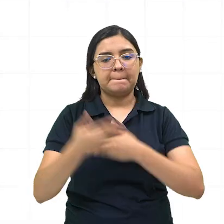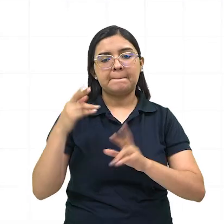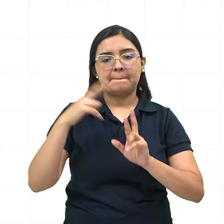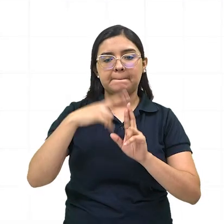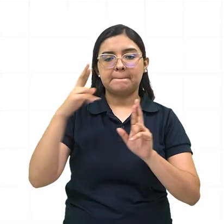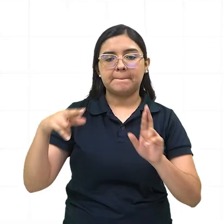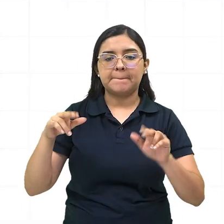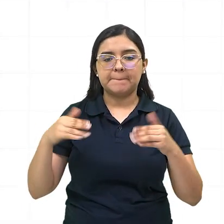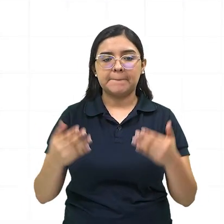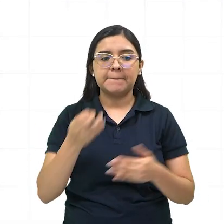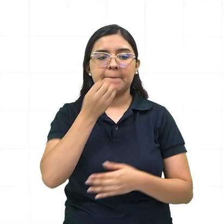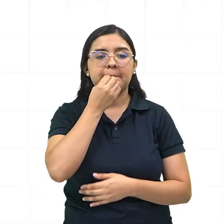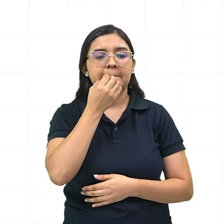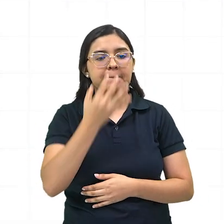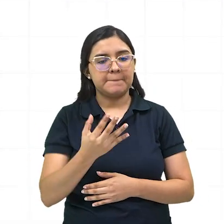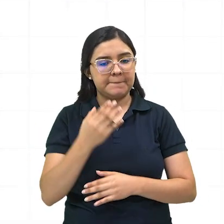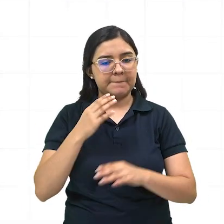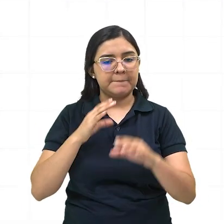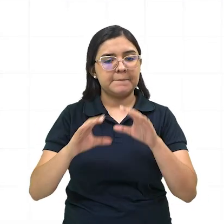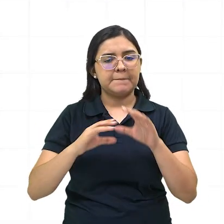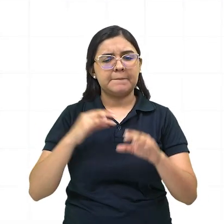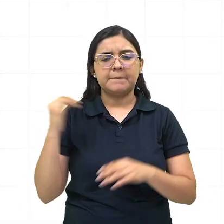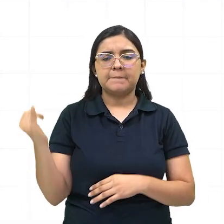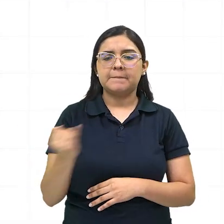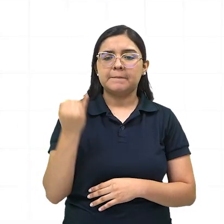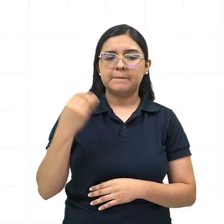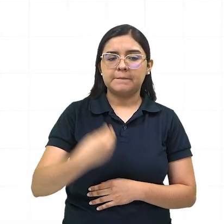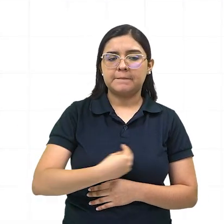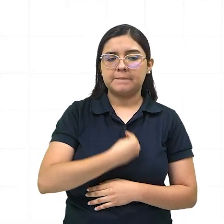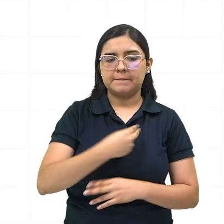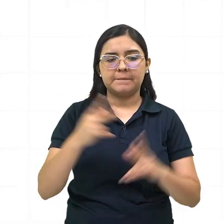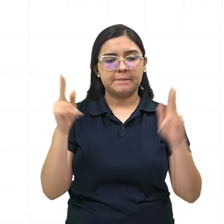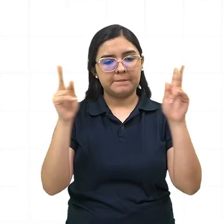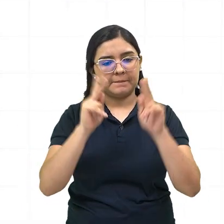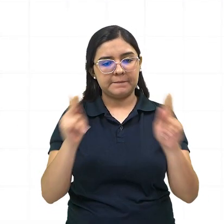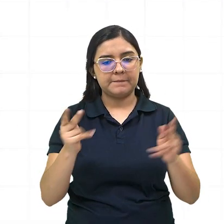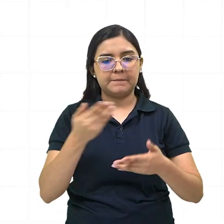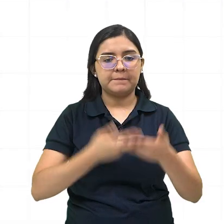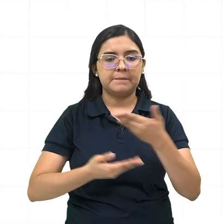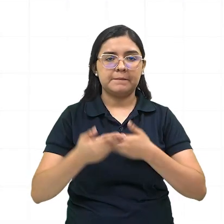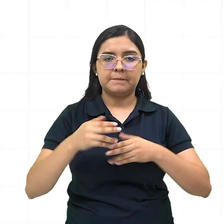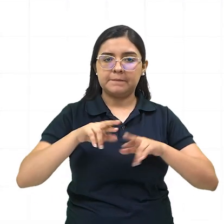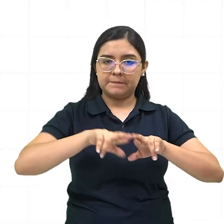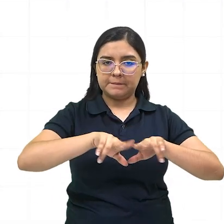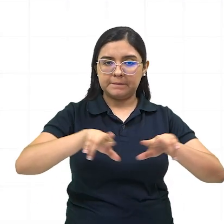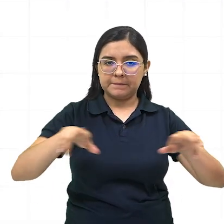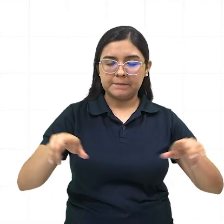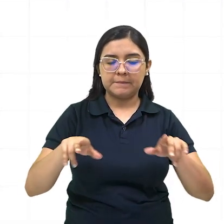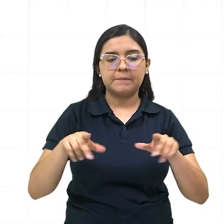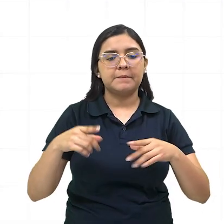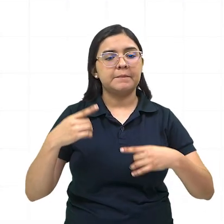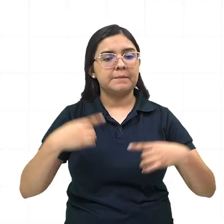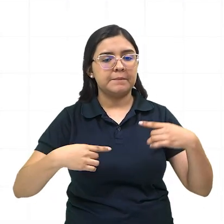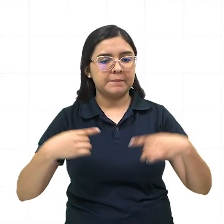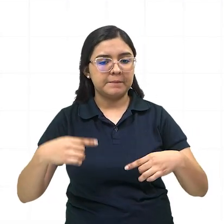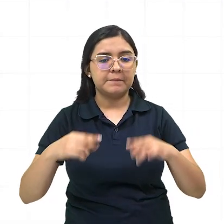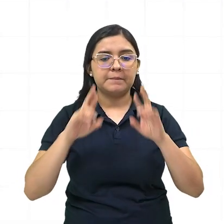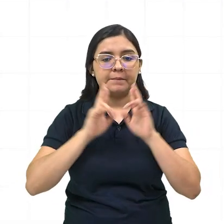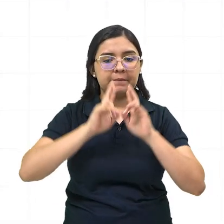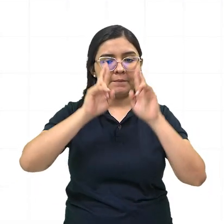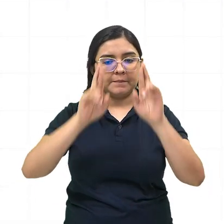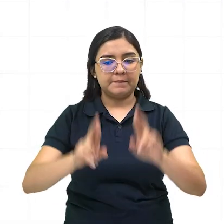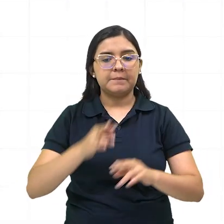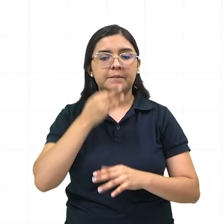A boa comunicação é fundamental para a convivência pacífica entre pessoas de diferentes crenças. O diálogo aberto, o respeito